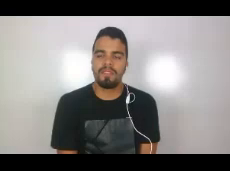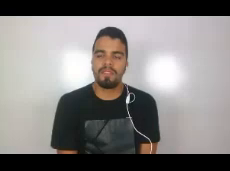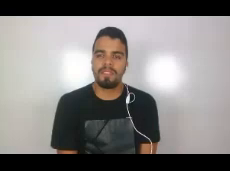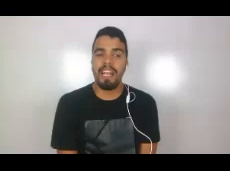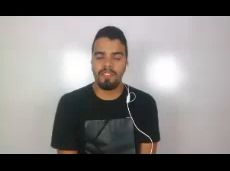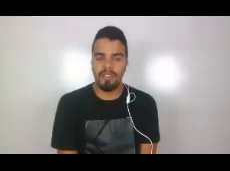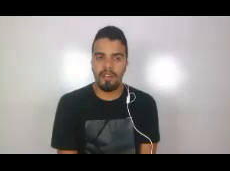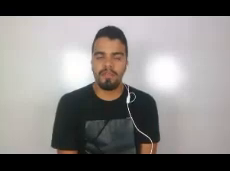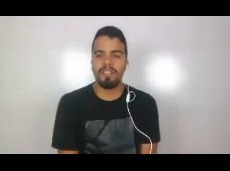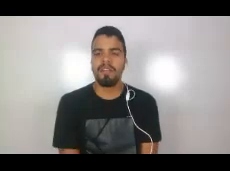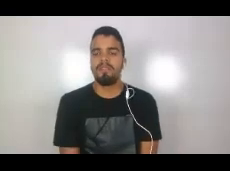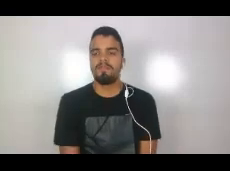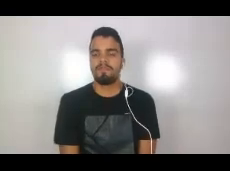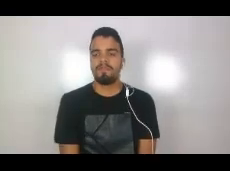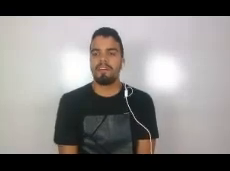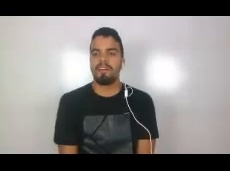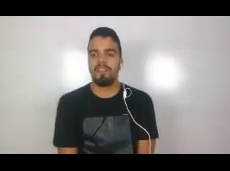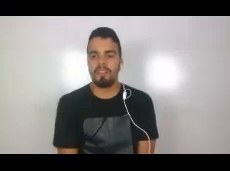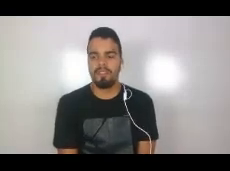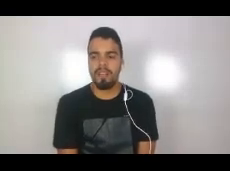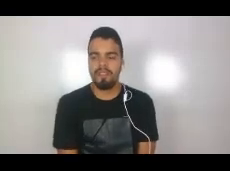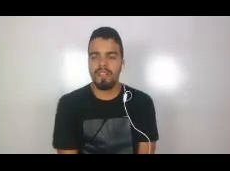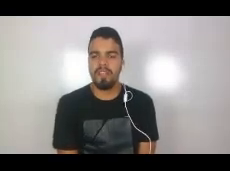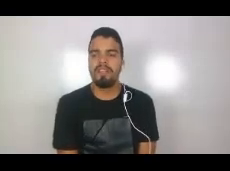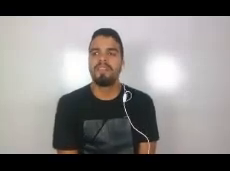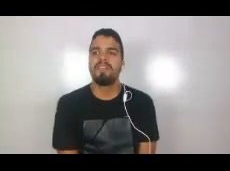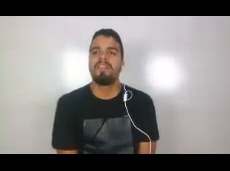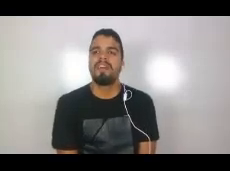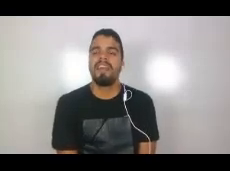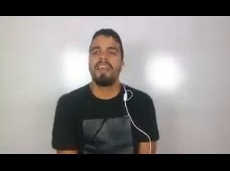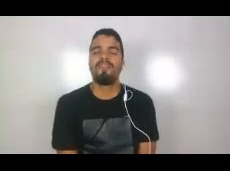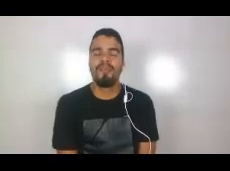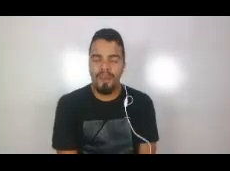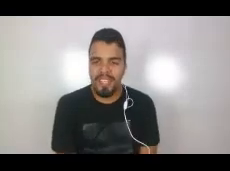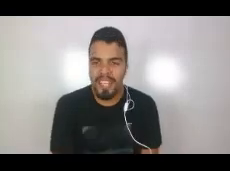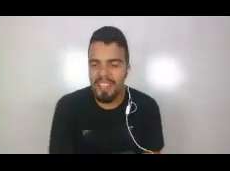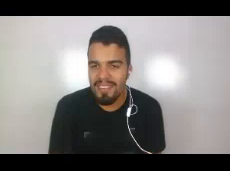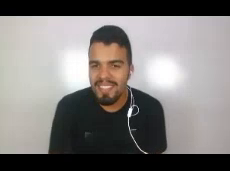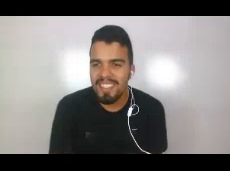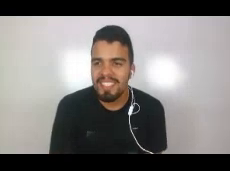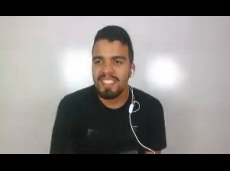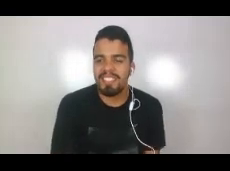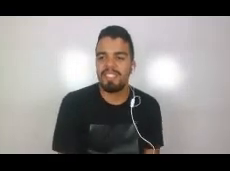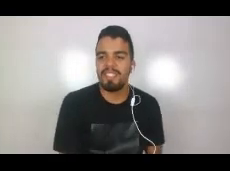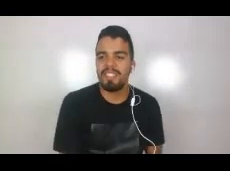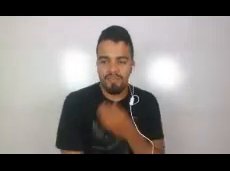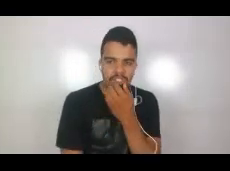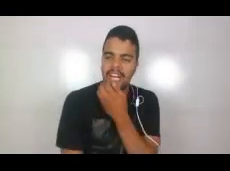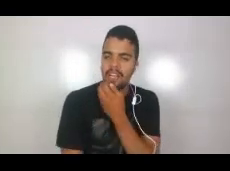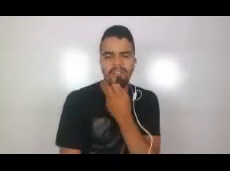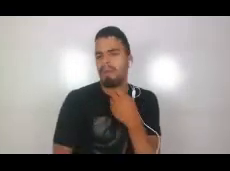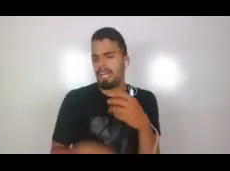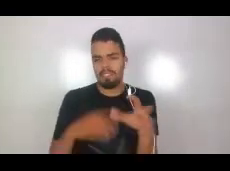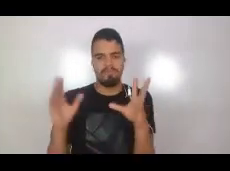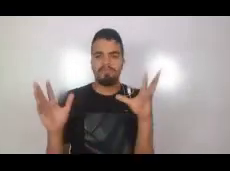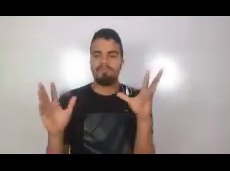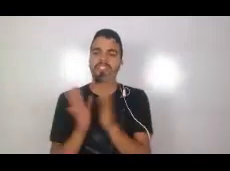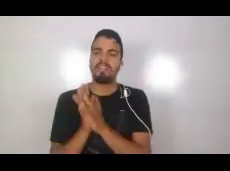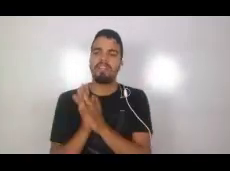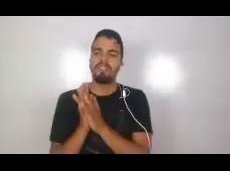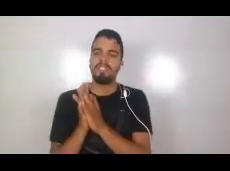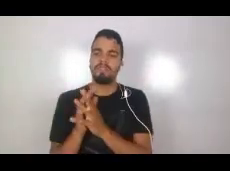nós selecionamos, né, uma videoaula que eu gravei como modelo de um diálogo